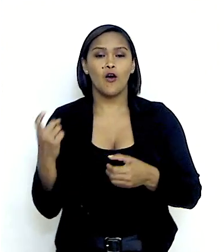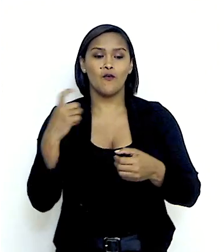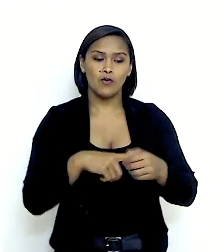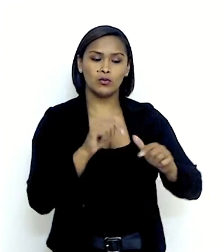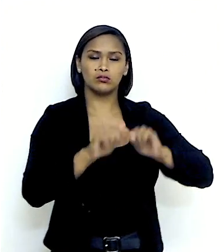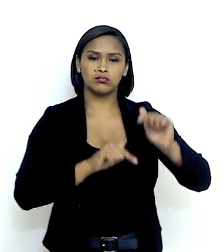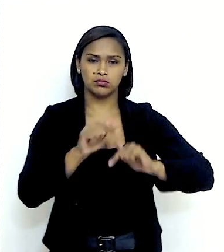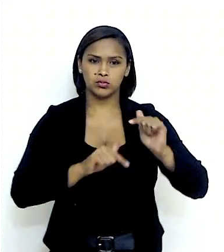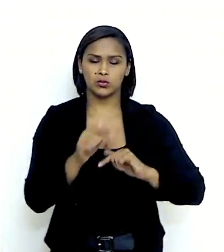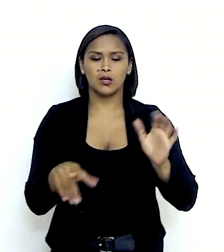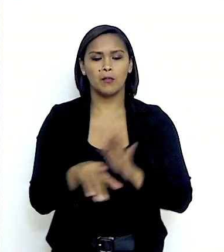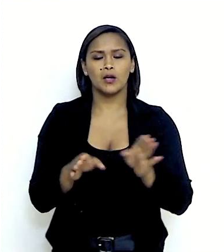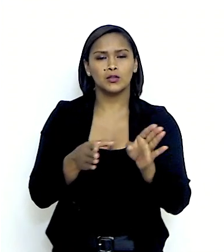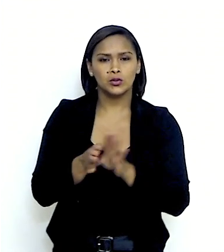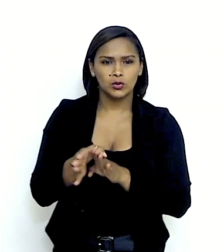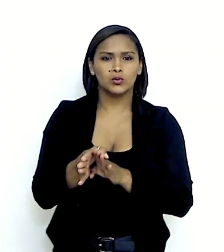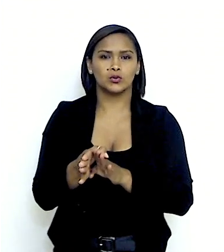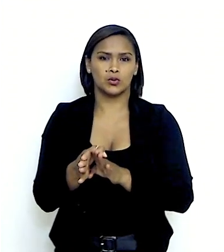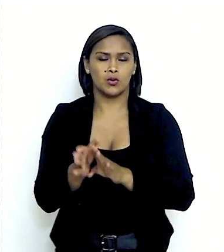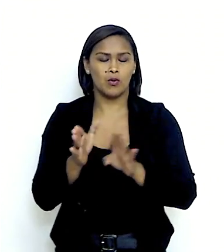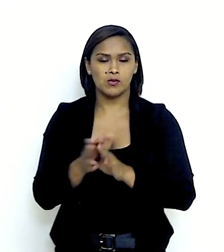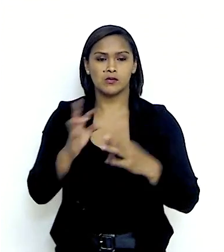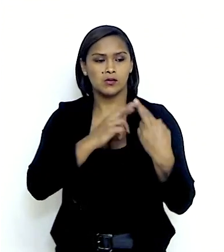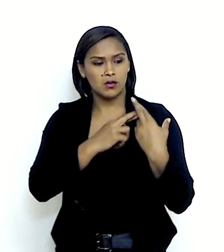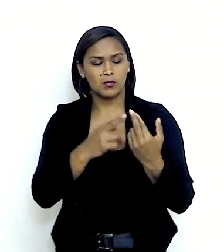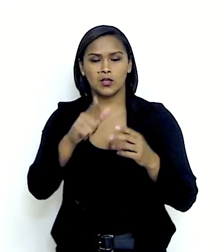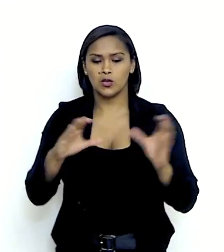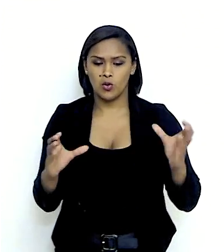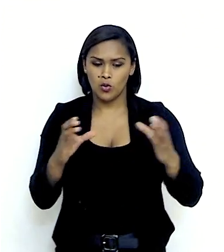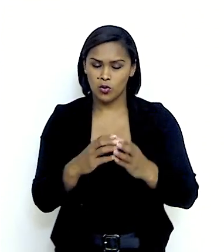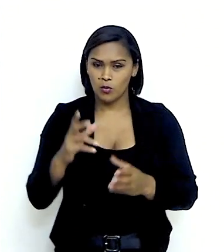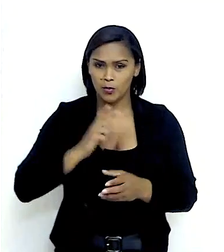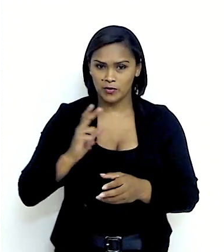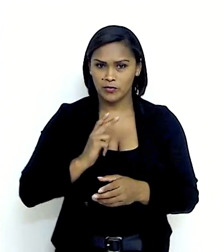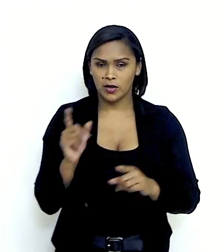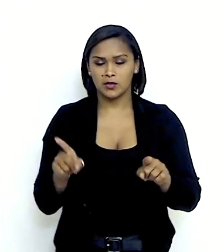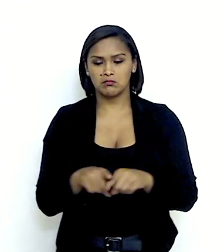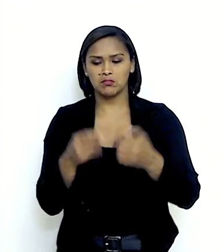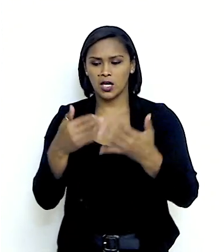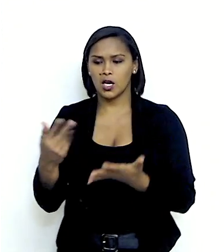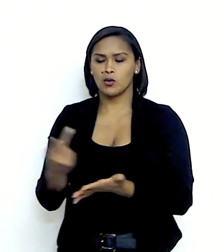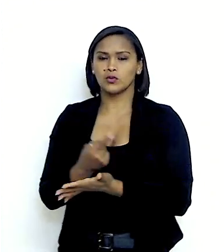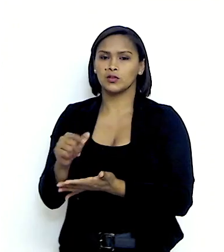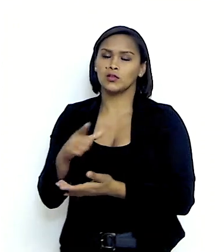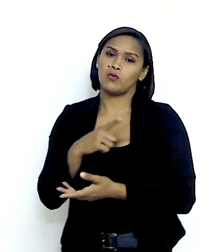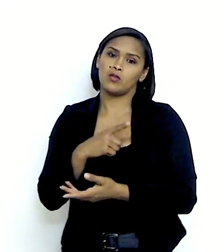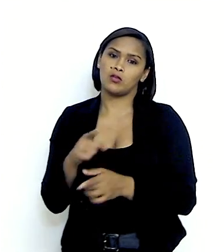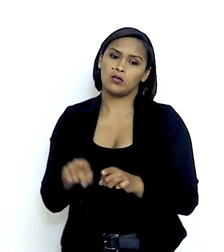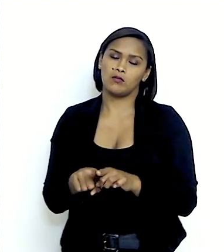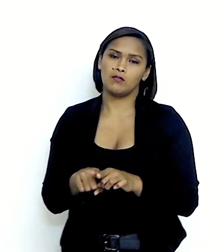retomou os trabalhos do Conselho, né, de representação do setor privado, né. Existe